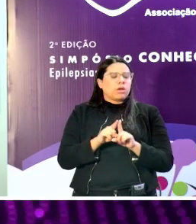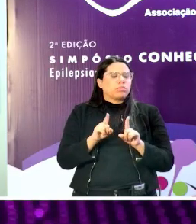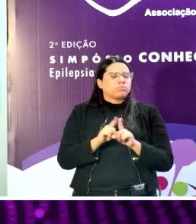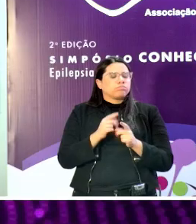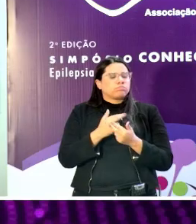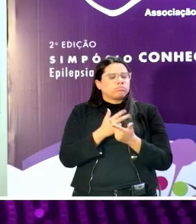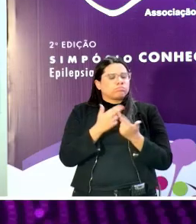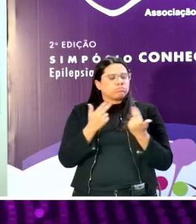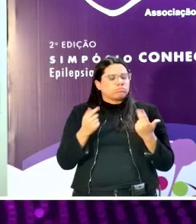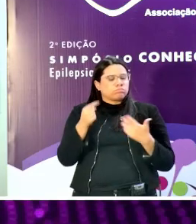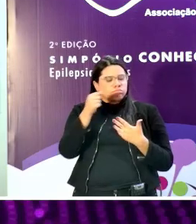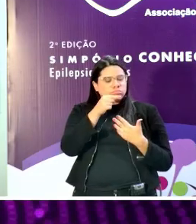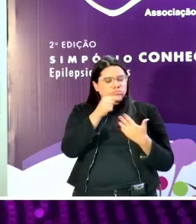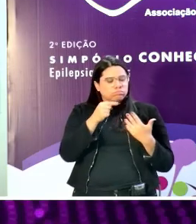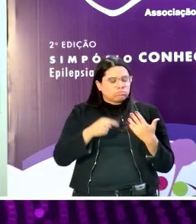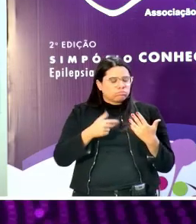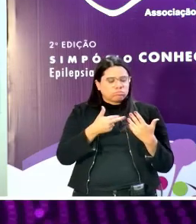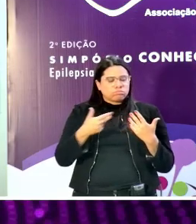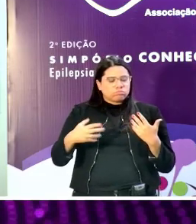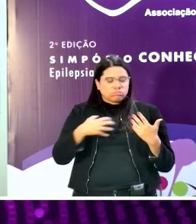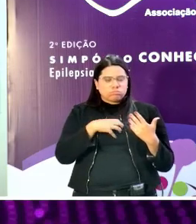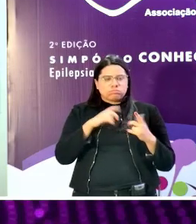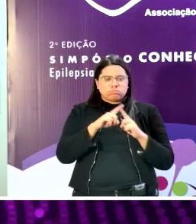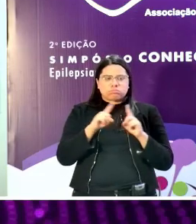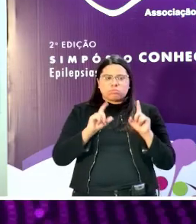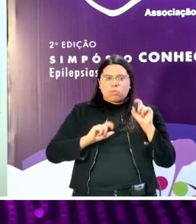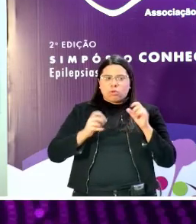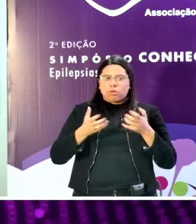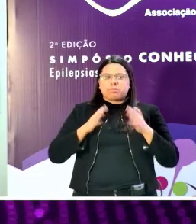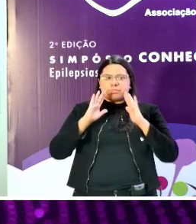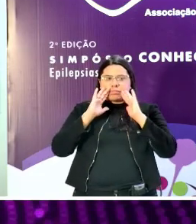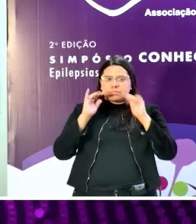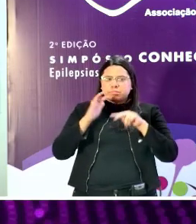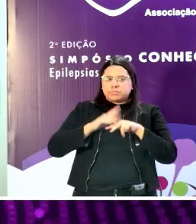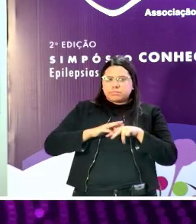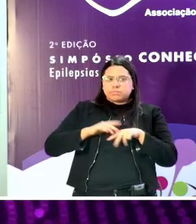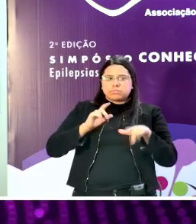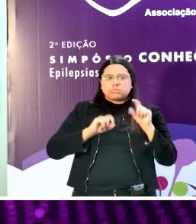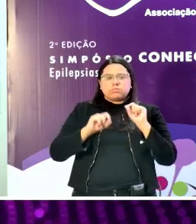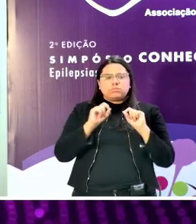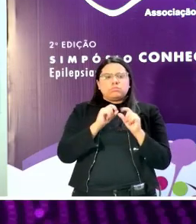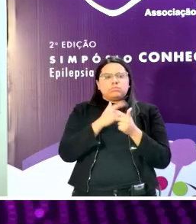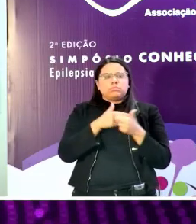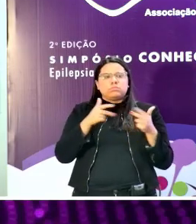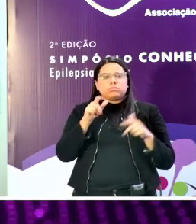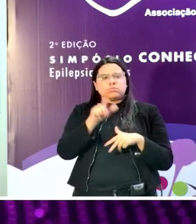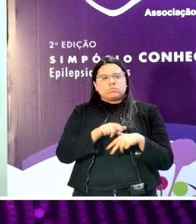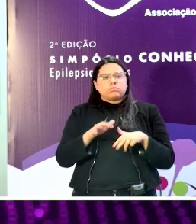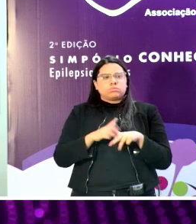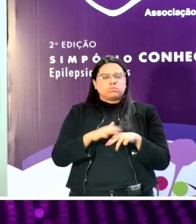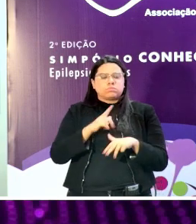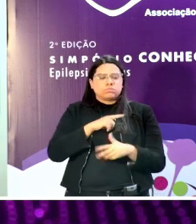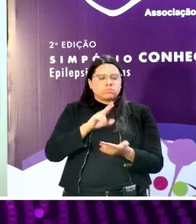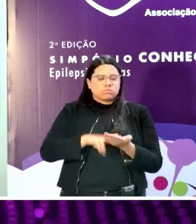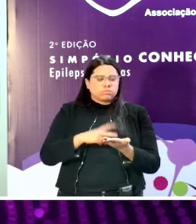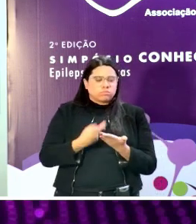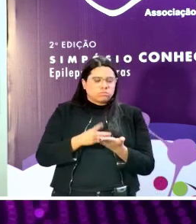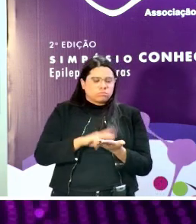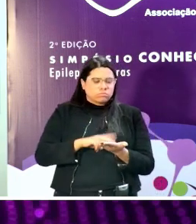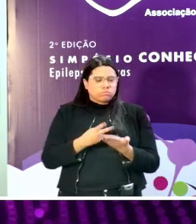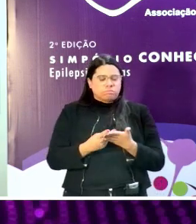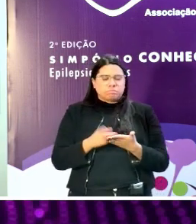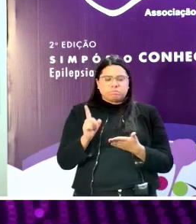uma desregulação imune também. Mas o que eu queria focar nesses pacientes é que muitos deles têm uma epilepsia